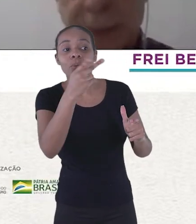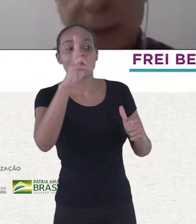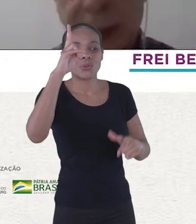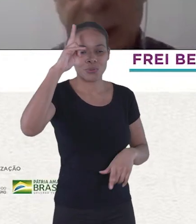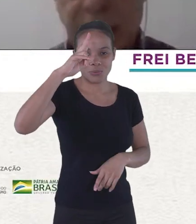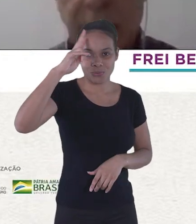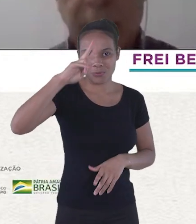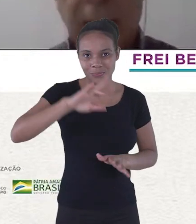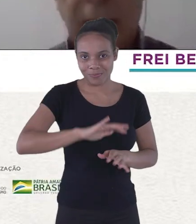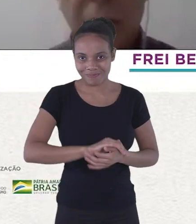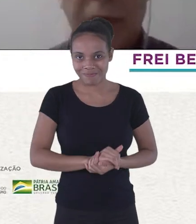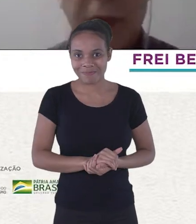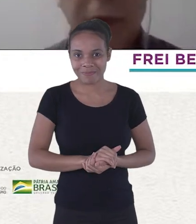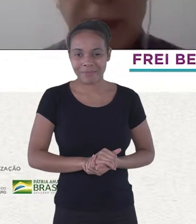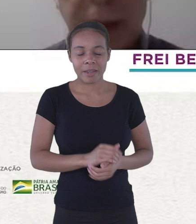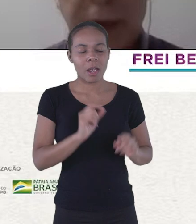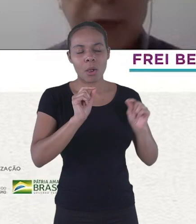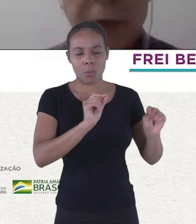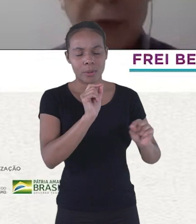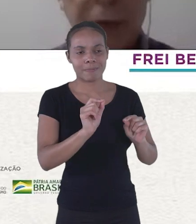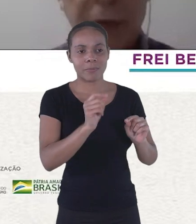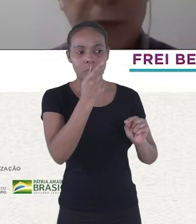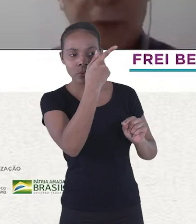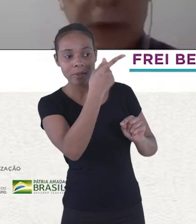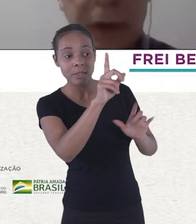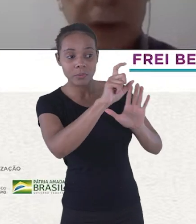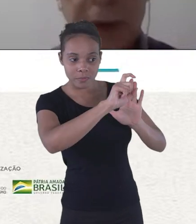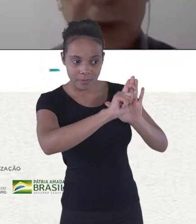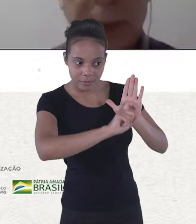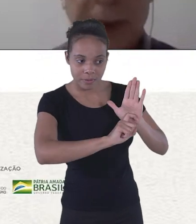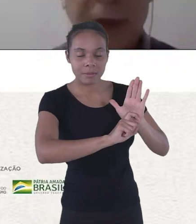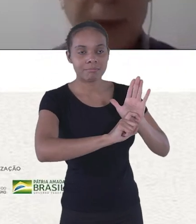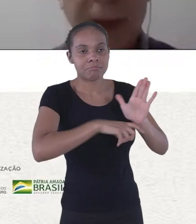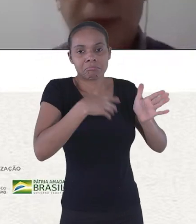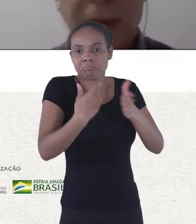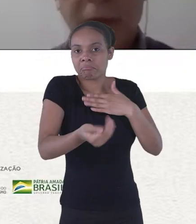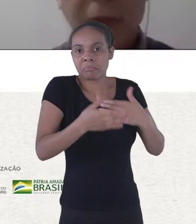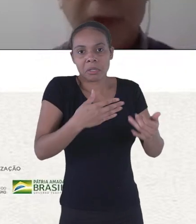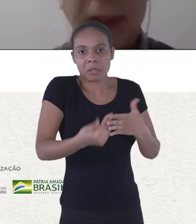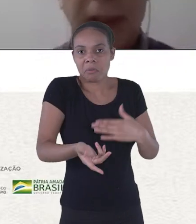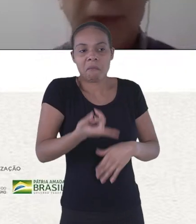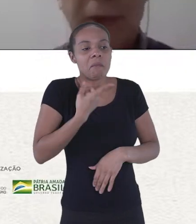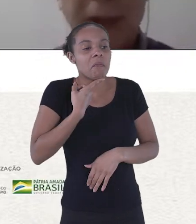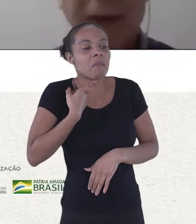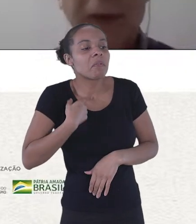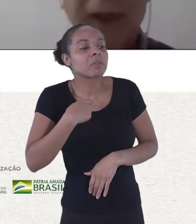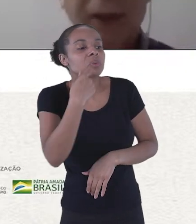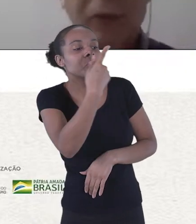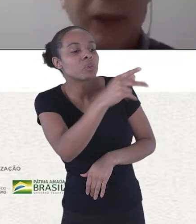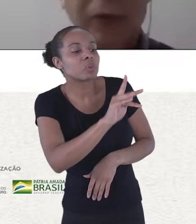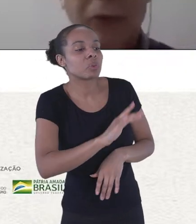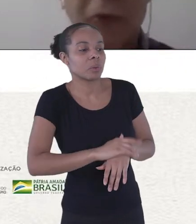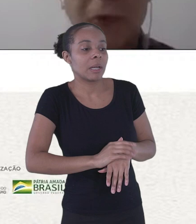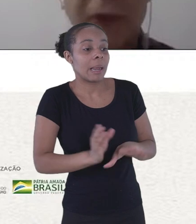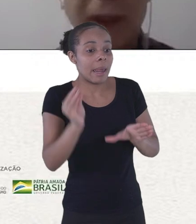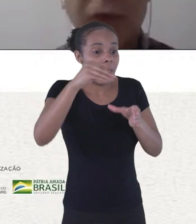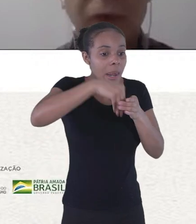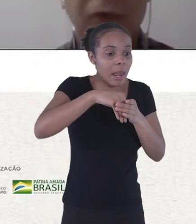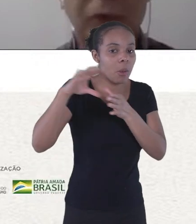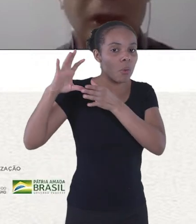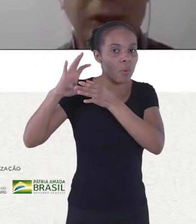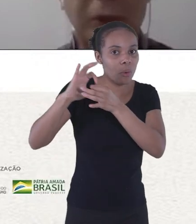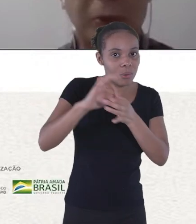narrativa, é que o seu texto, independentemente da sua vontade, está inserido dentro de um